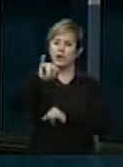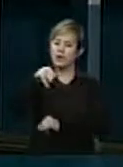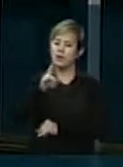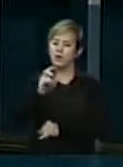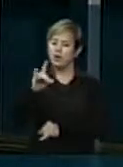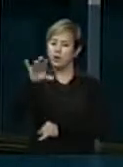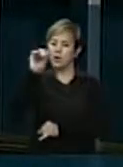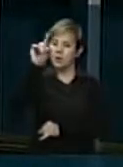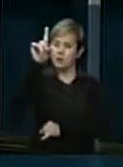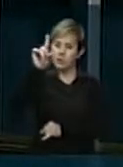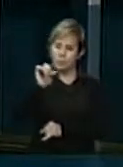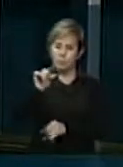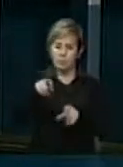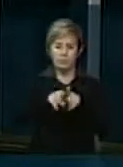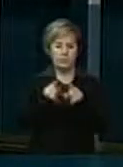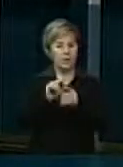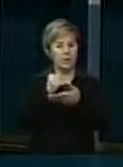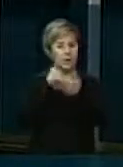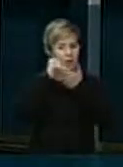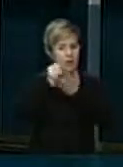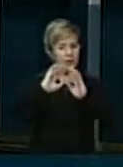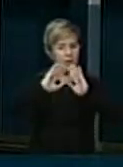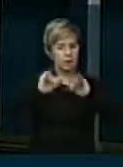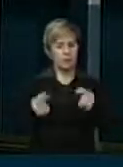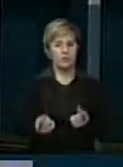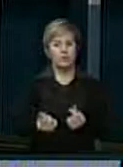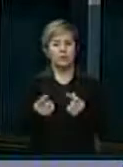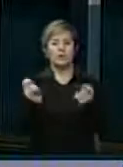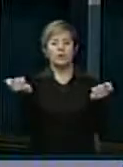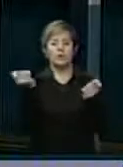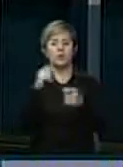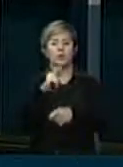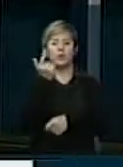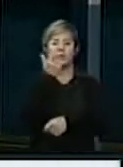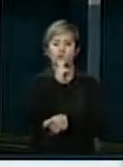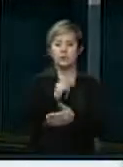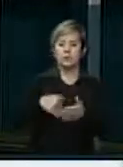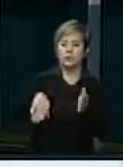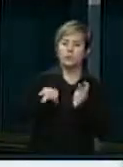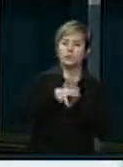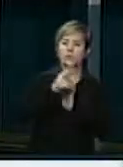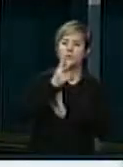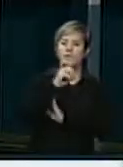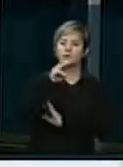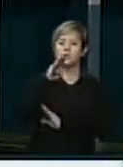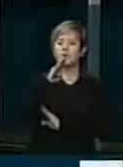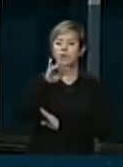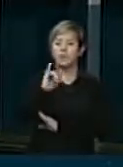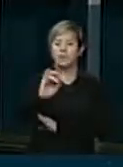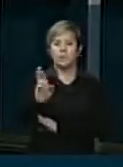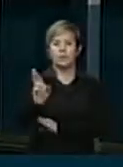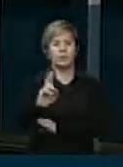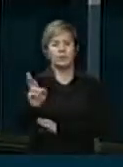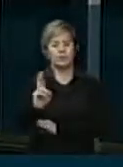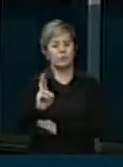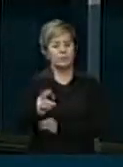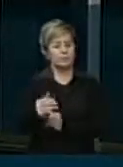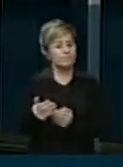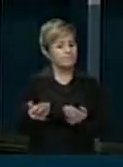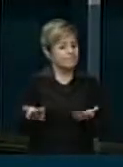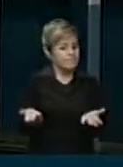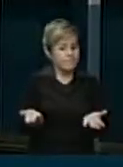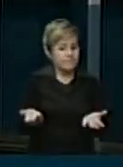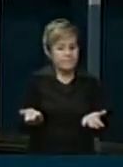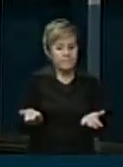e reforço em financiamento, que pode chegar a 20 bilhões de reais. Então,